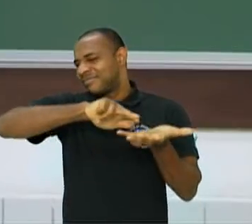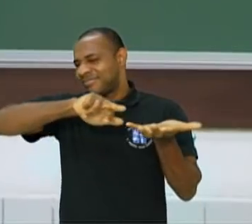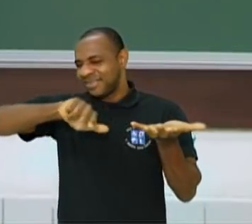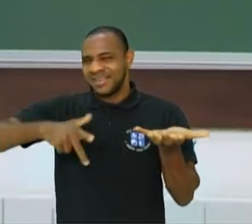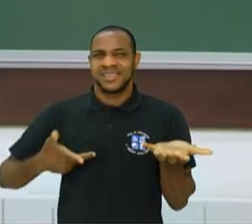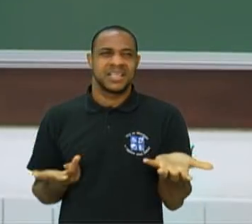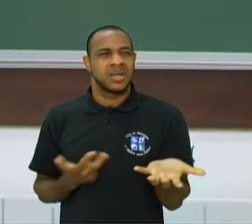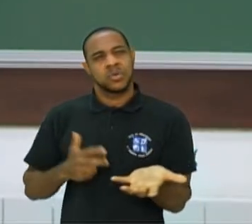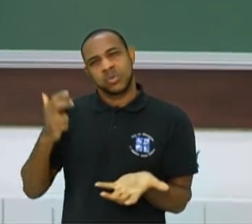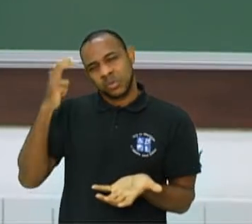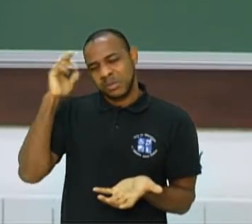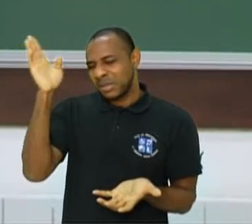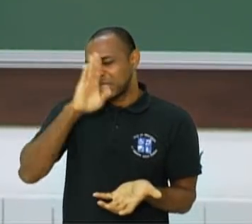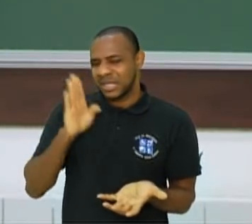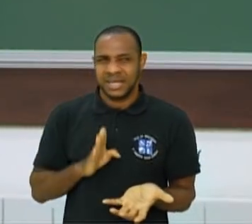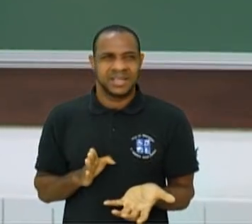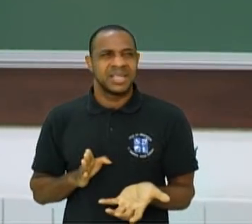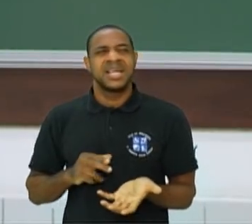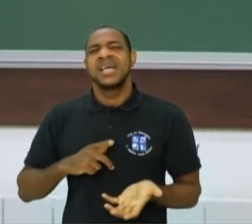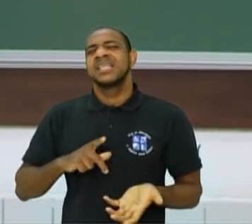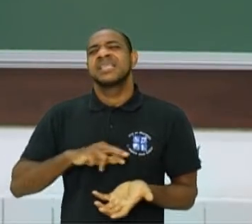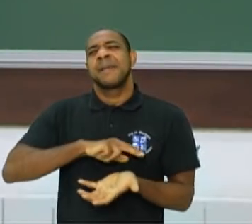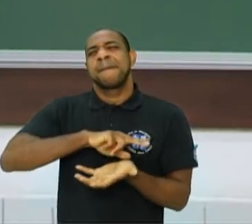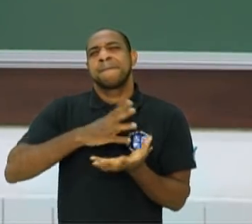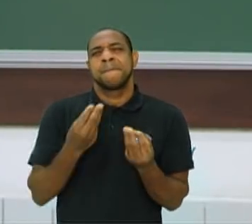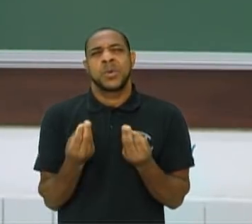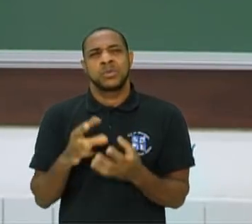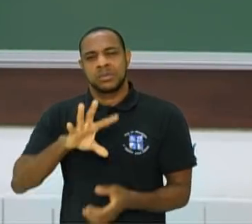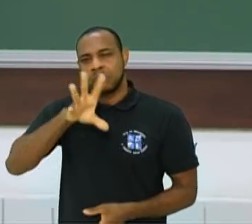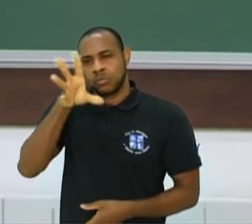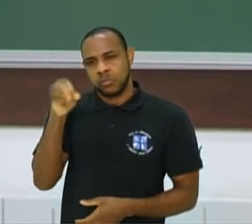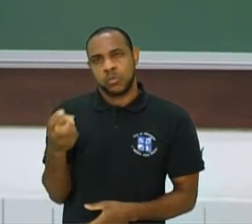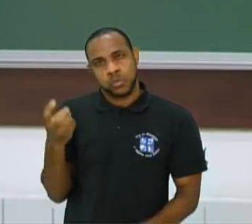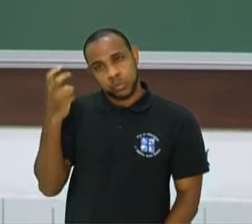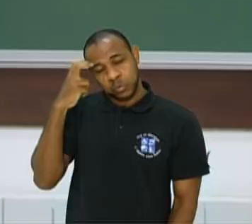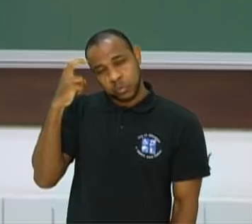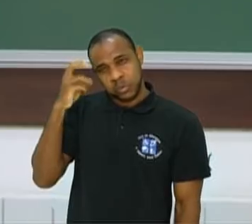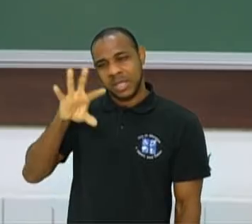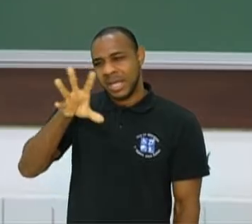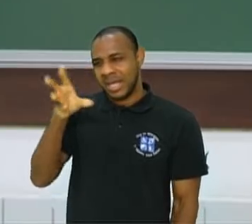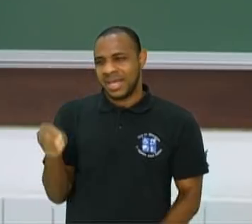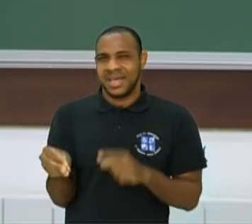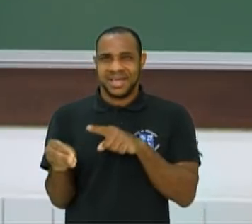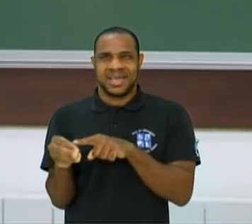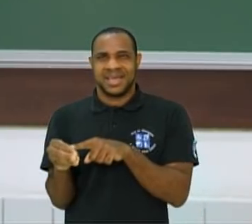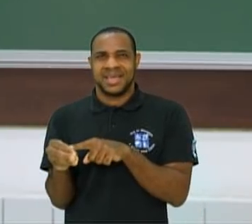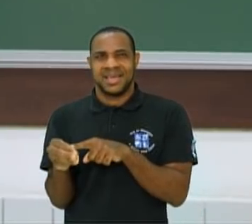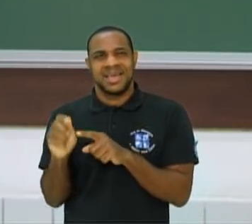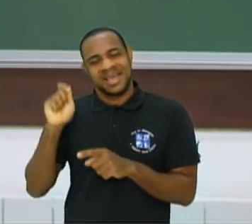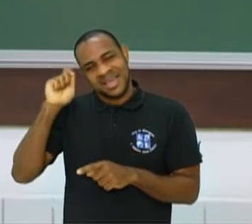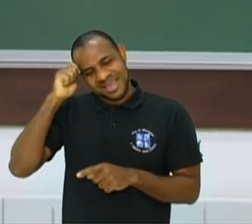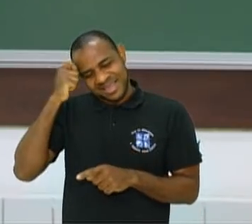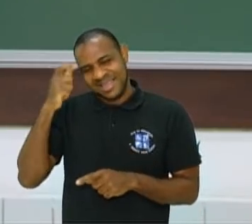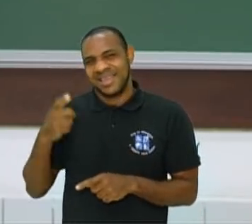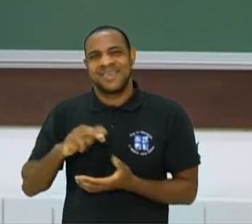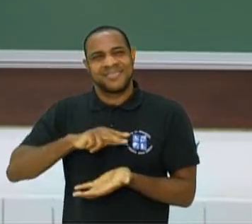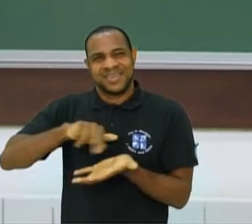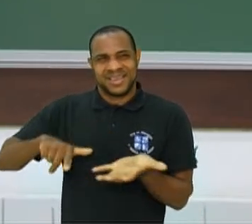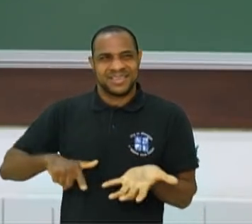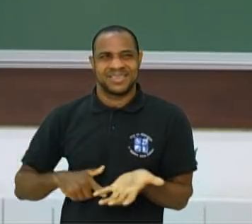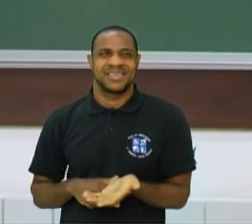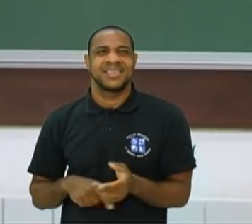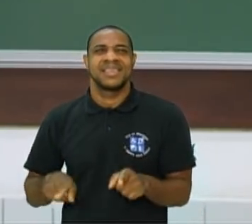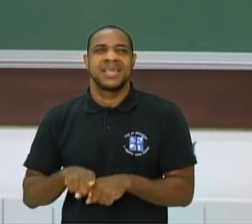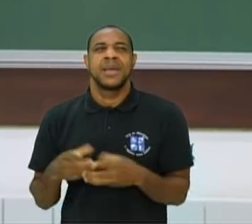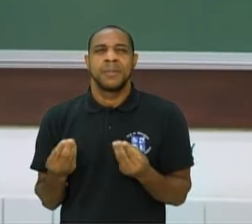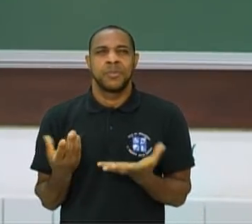A nossa cultura brasileira tem muito da cultura afro também, bebeu muito dessa água do baobá, né? Como a gente contou ali da árvore